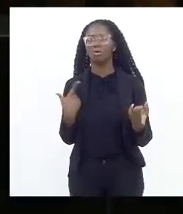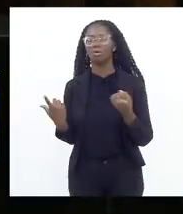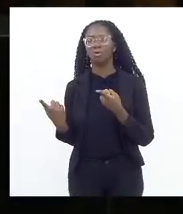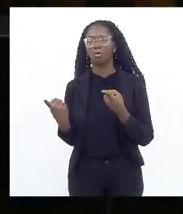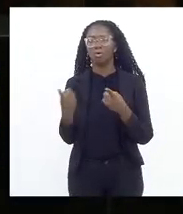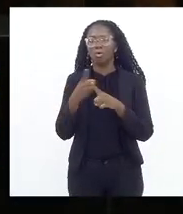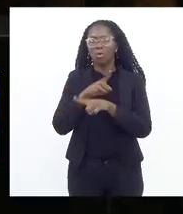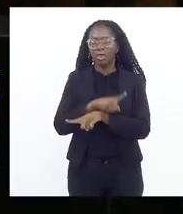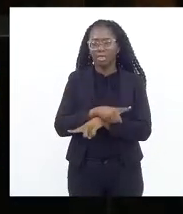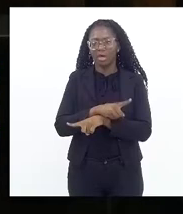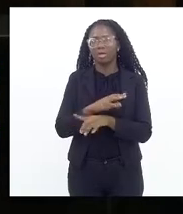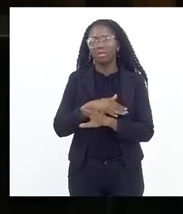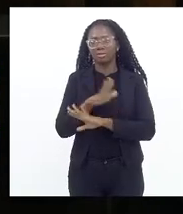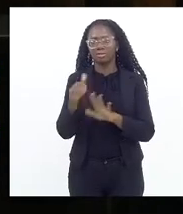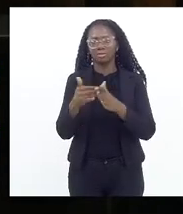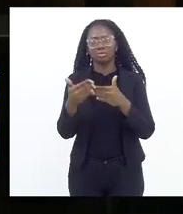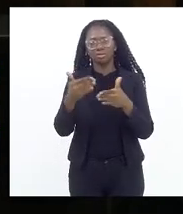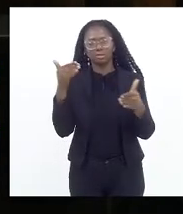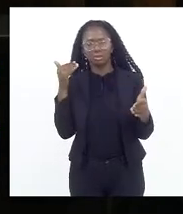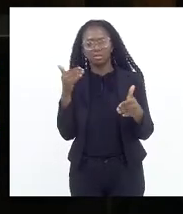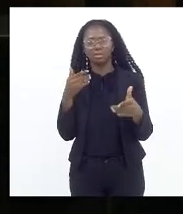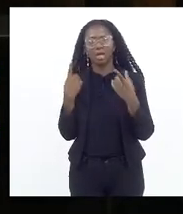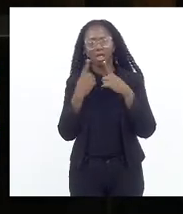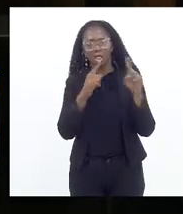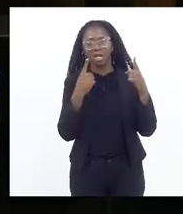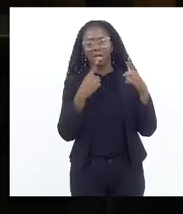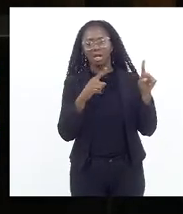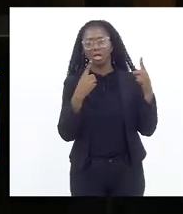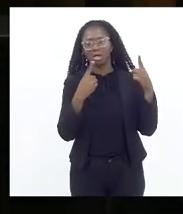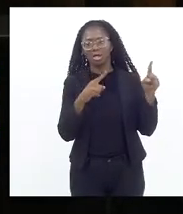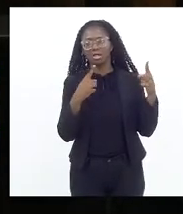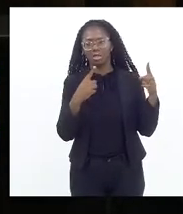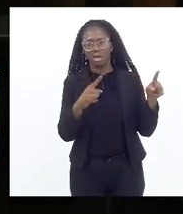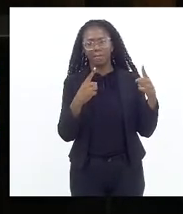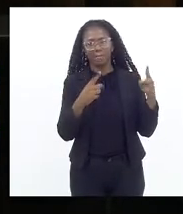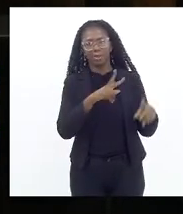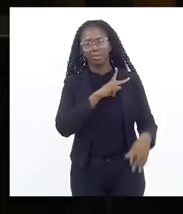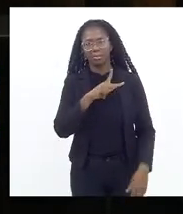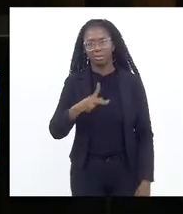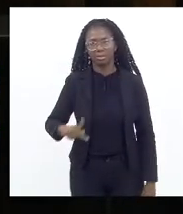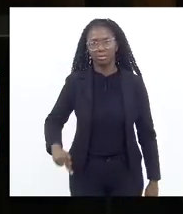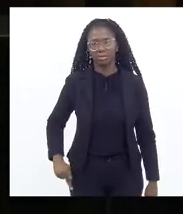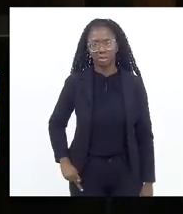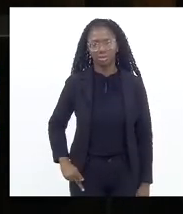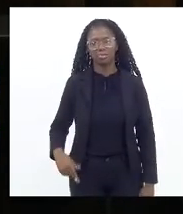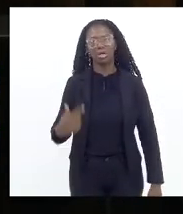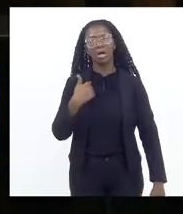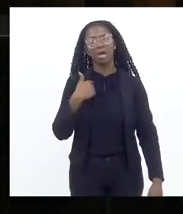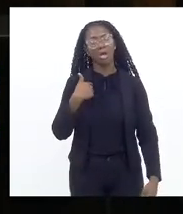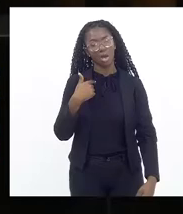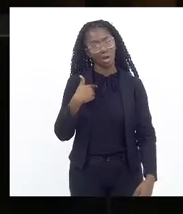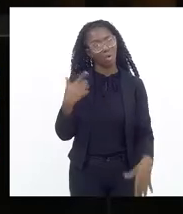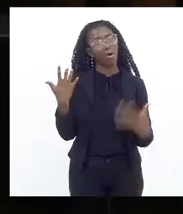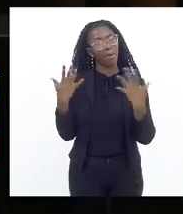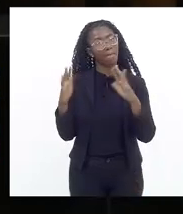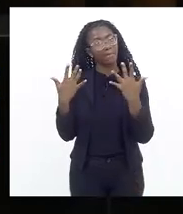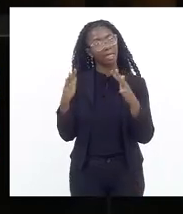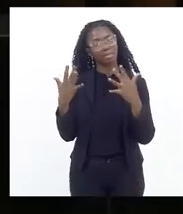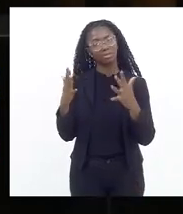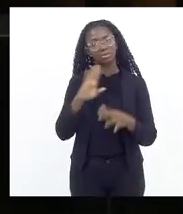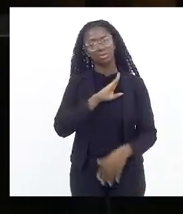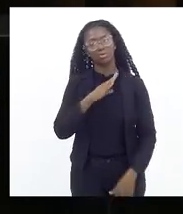que me antecederam ao criticar o presidente. Eu quero parabenizar o governo federal